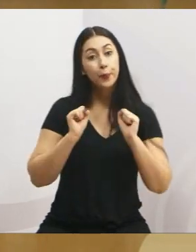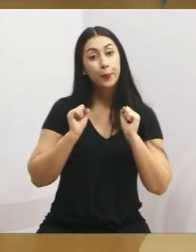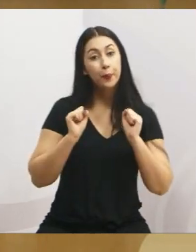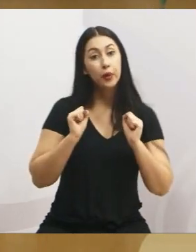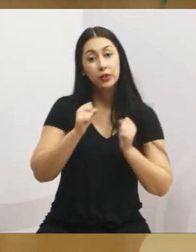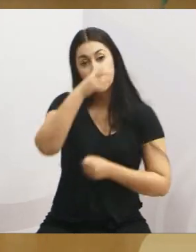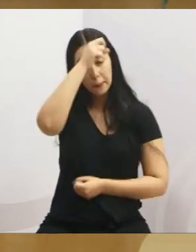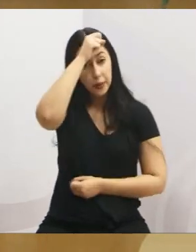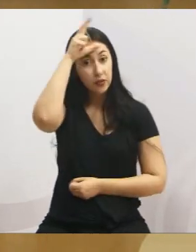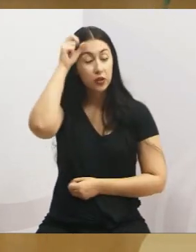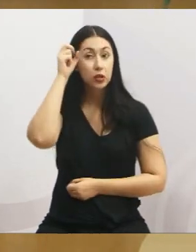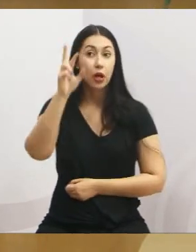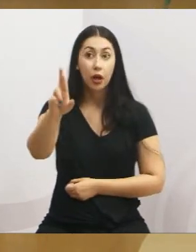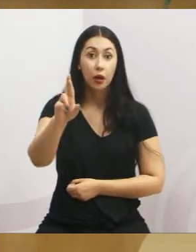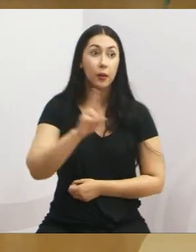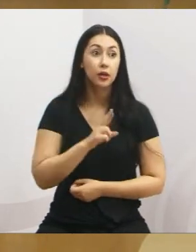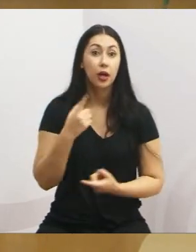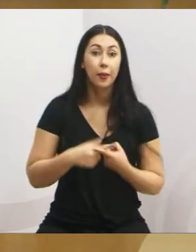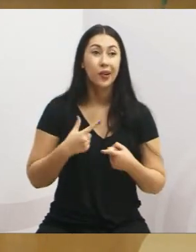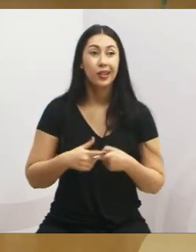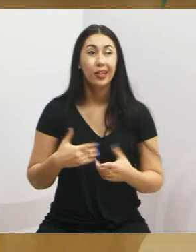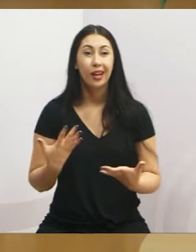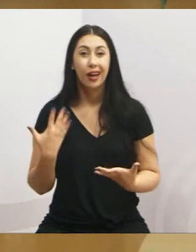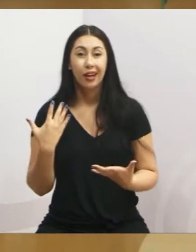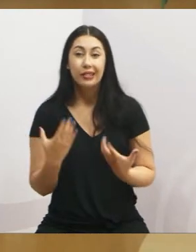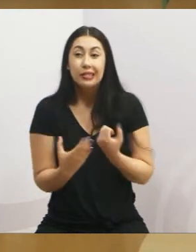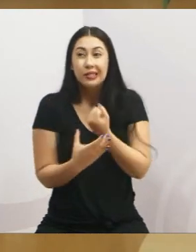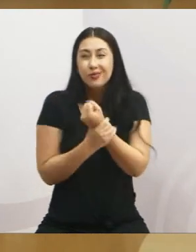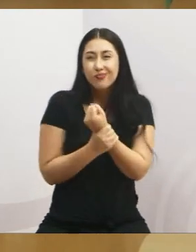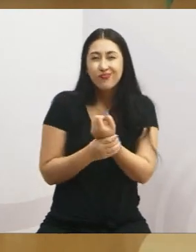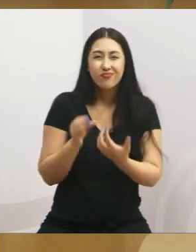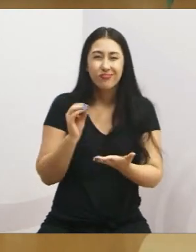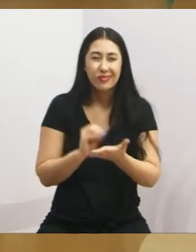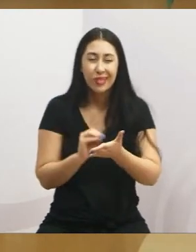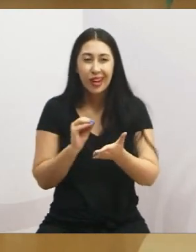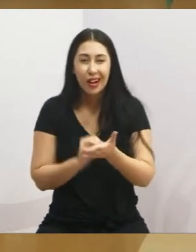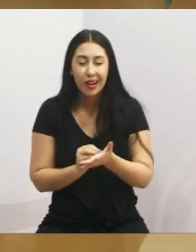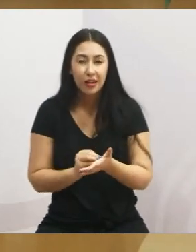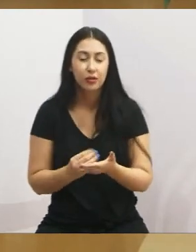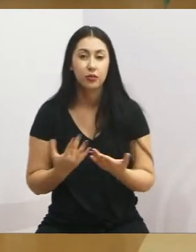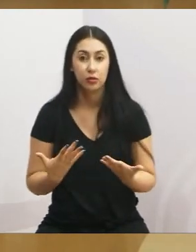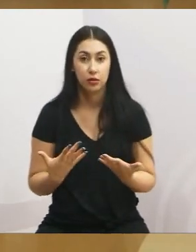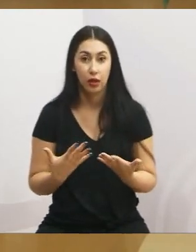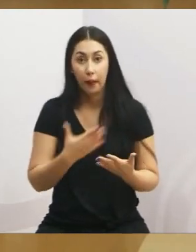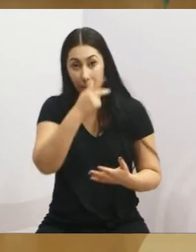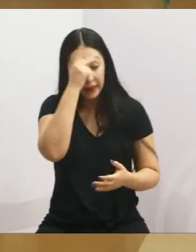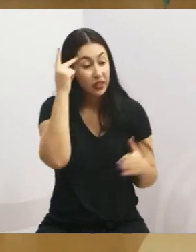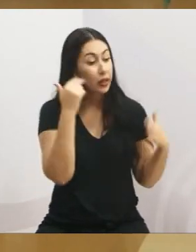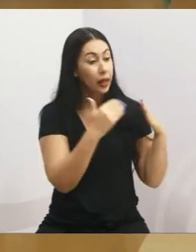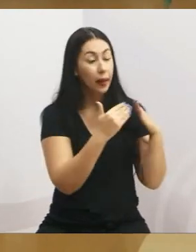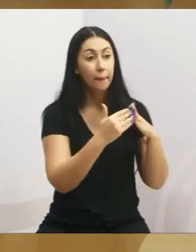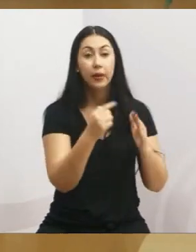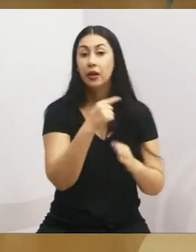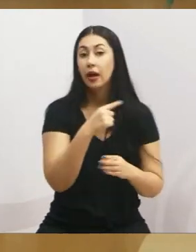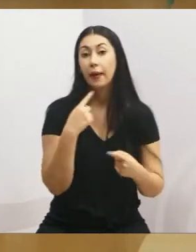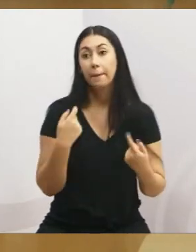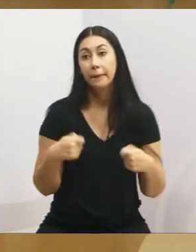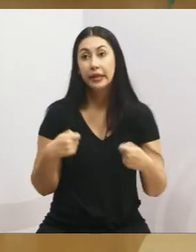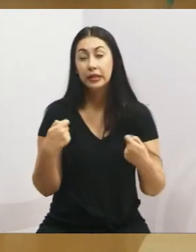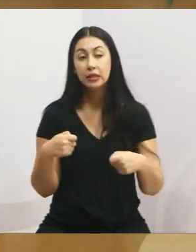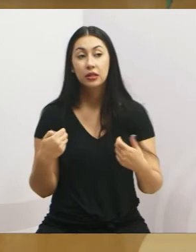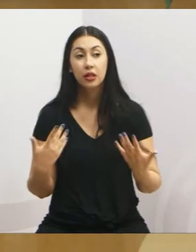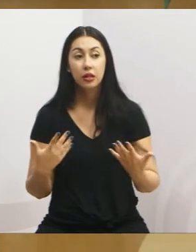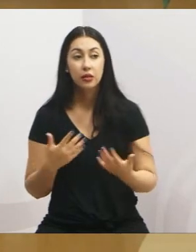posicionamento da prefeitura, até porque traz uma insegurança absurda aos moradores que tiveram que,